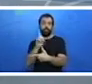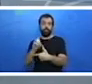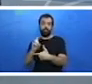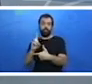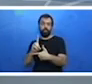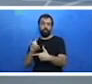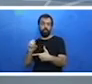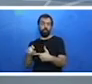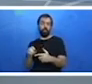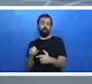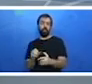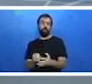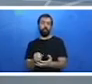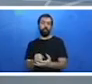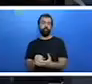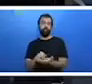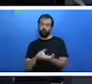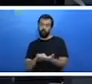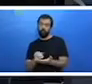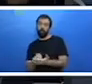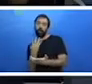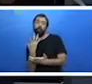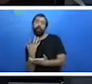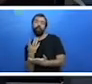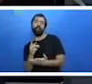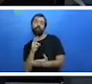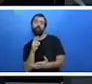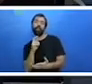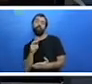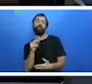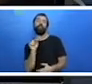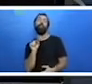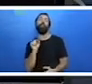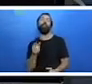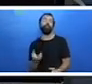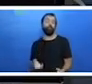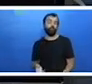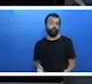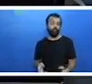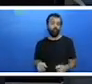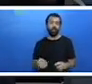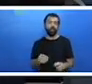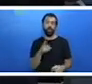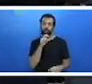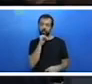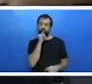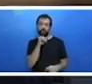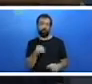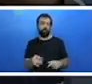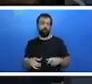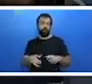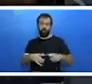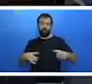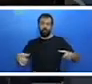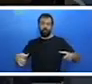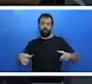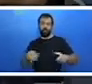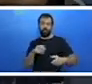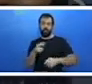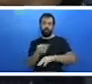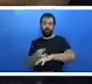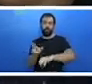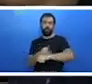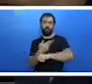aparecer no visor da calculadora? Eu tenho uma barra de chocolate e eu preciso dividir por 10 alunos. Como que vai ser